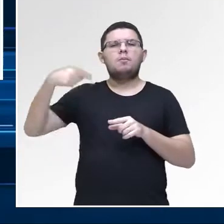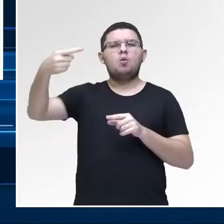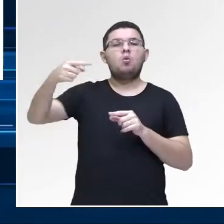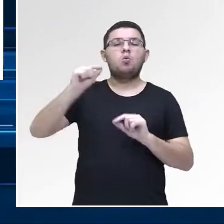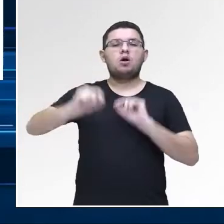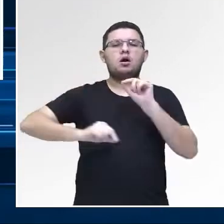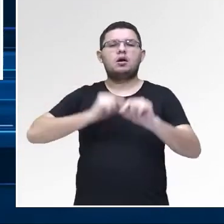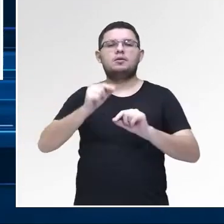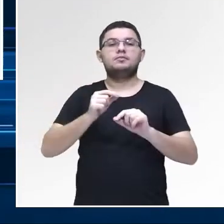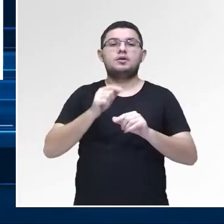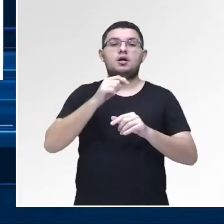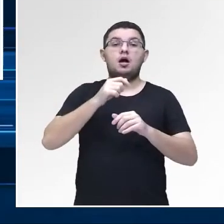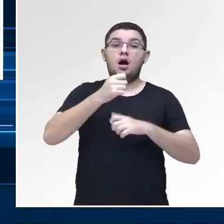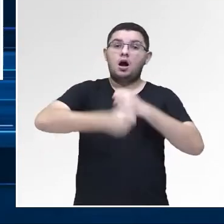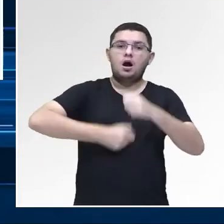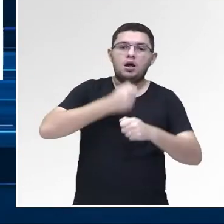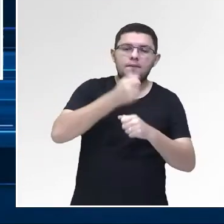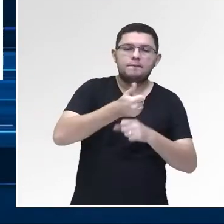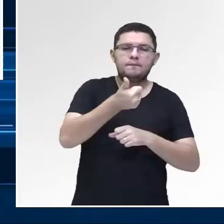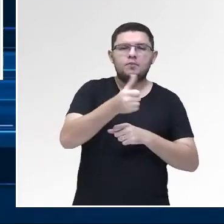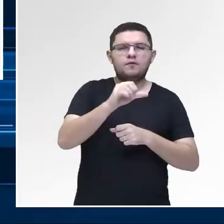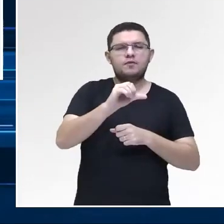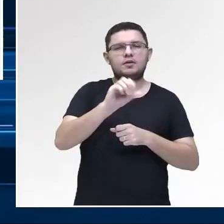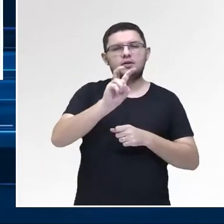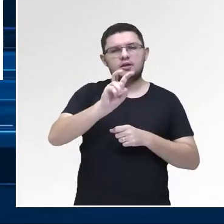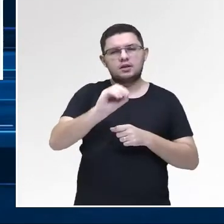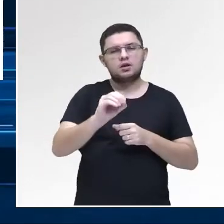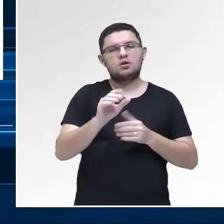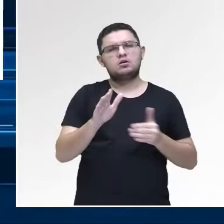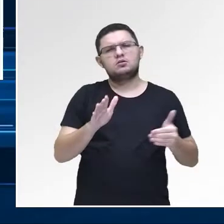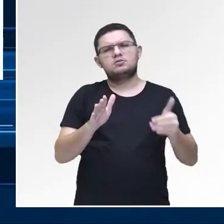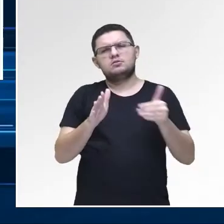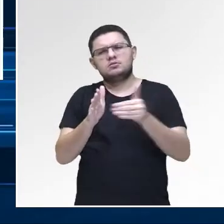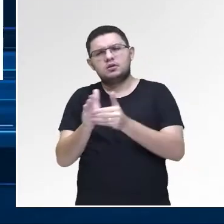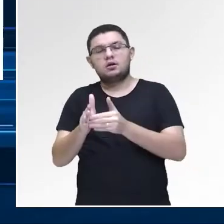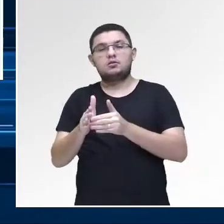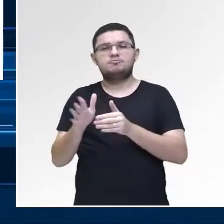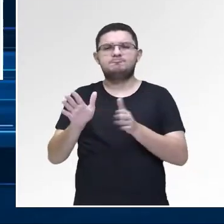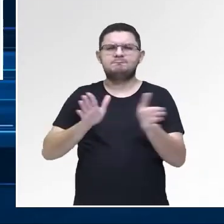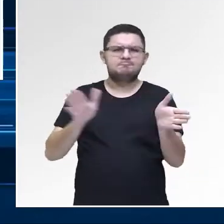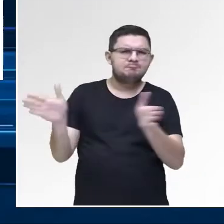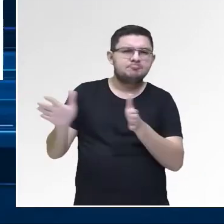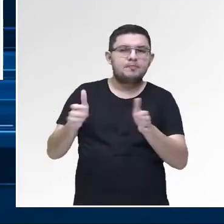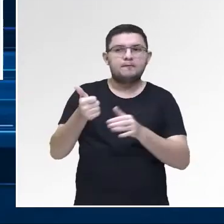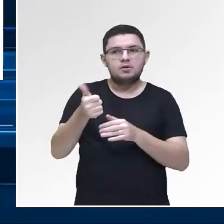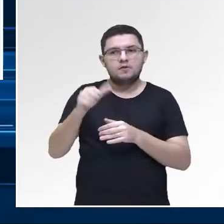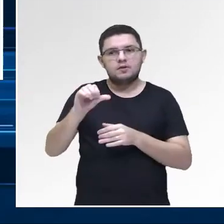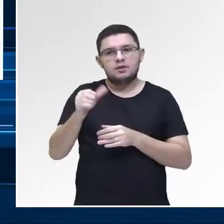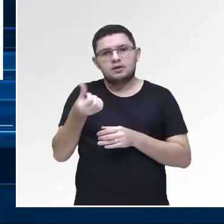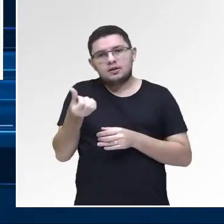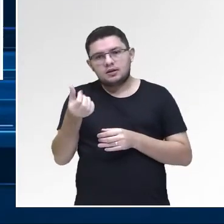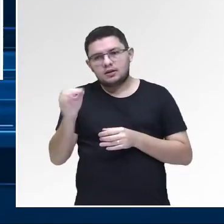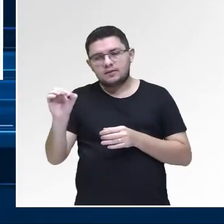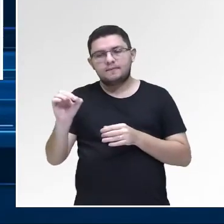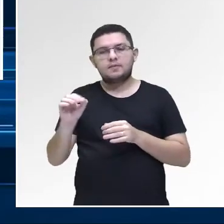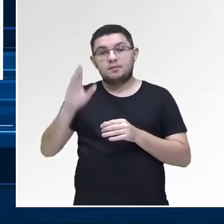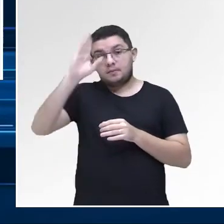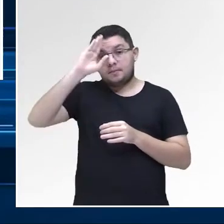até 60, principalmente ali no período, né, de JK, Juscelino Kubitschek, que houve um